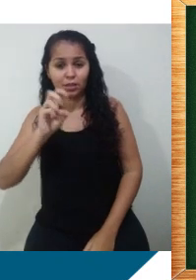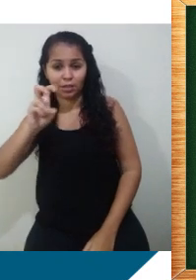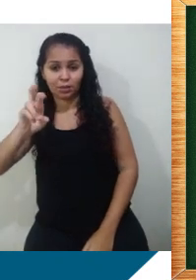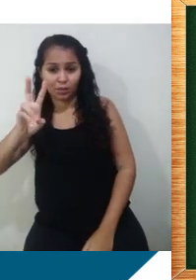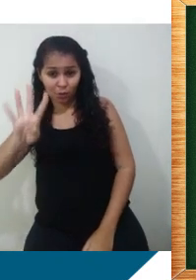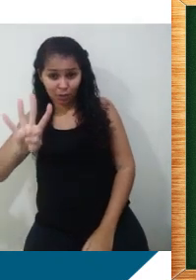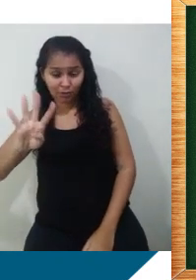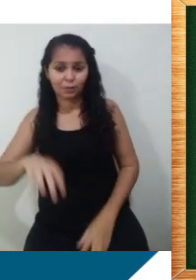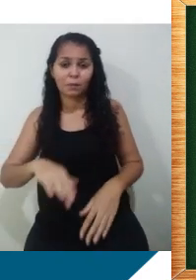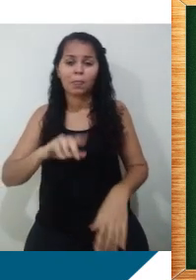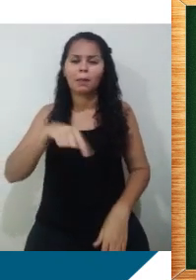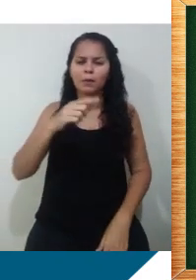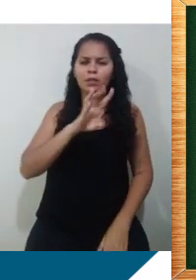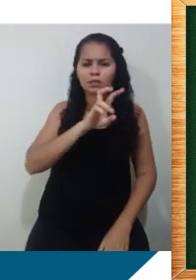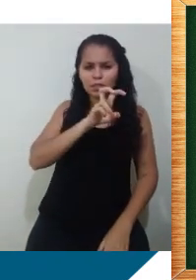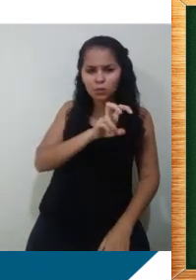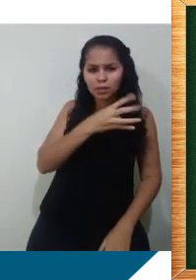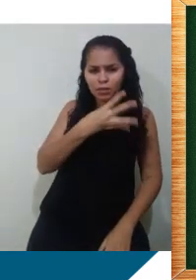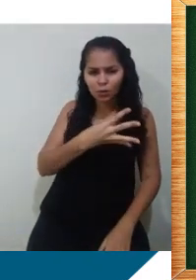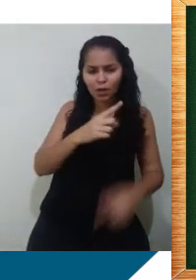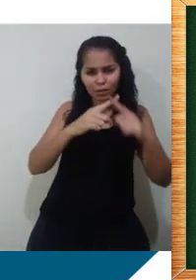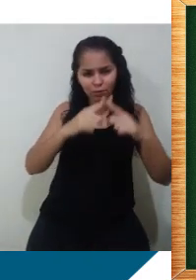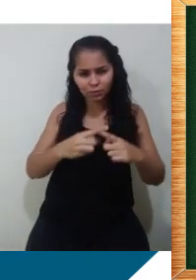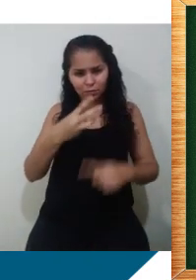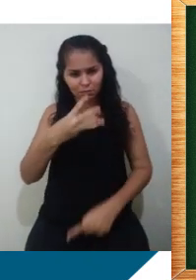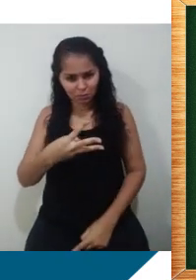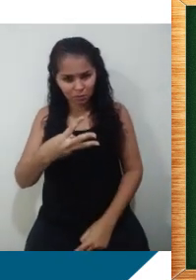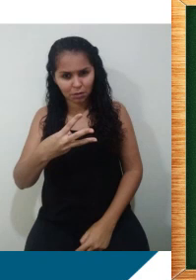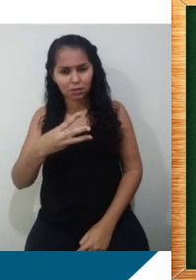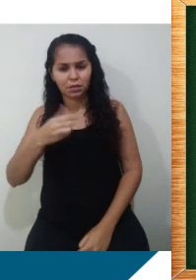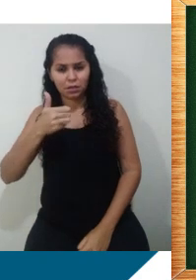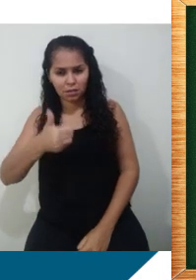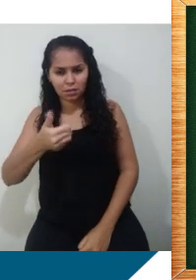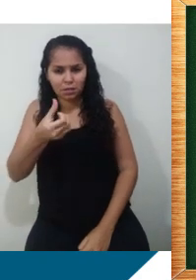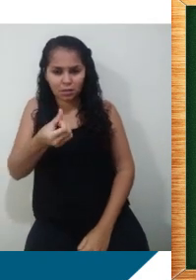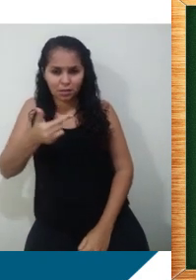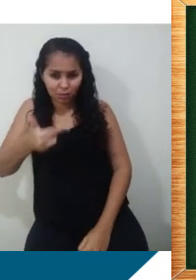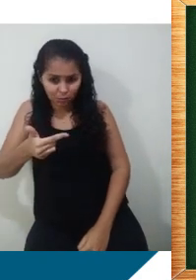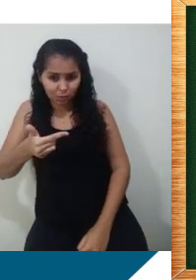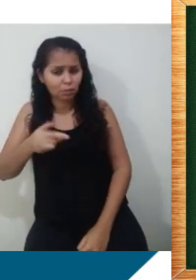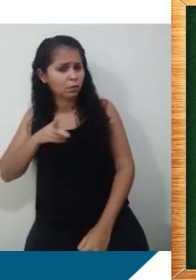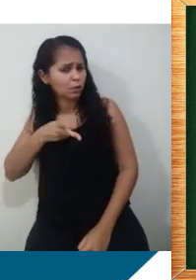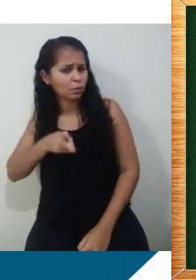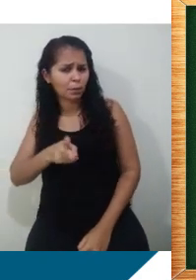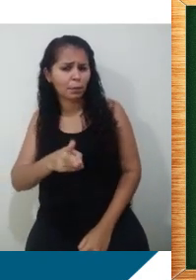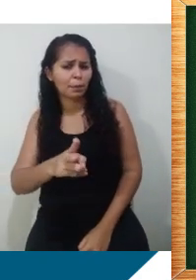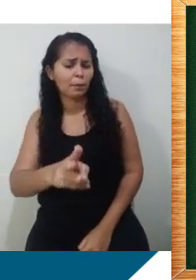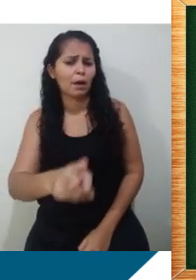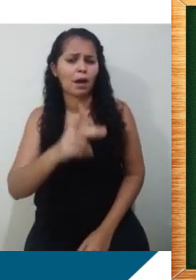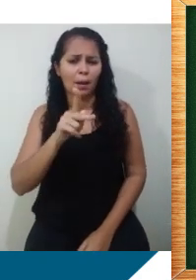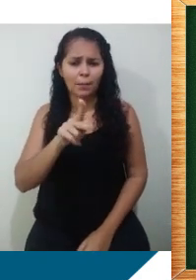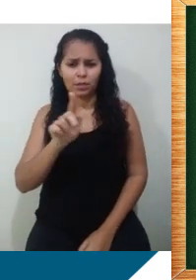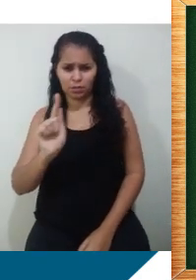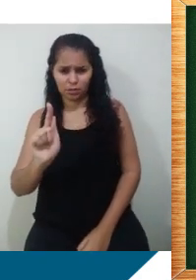vezes 3, 162. E assim, esta PG segue. Agora, pegue papel e caneta